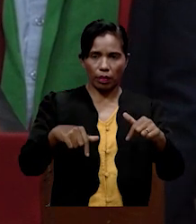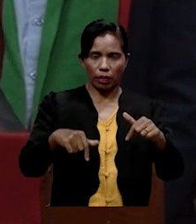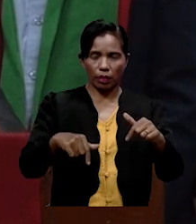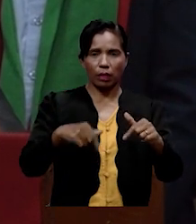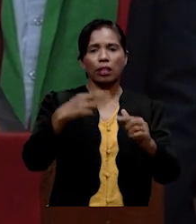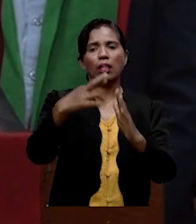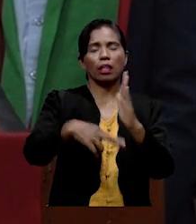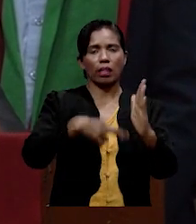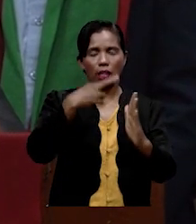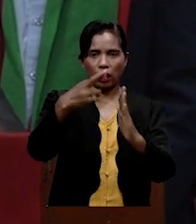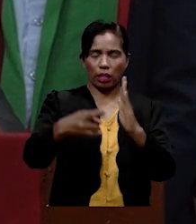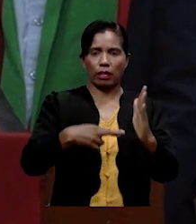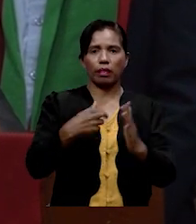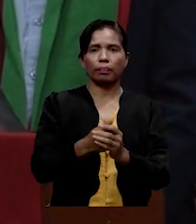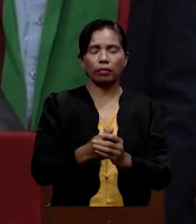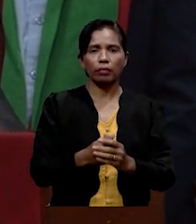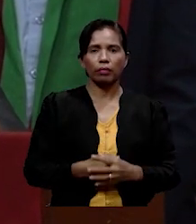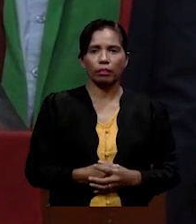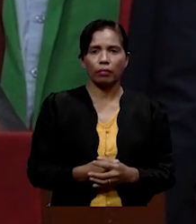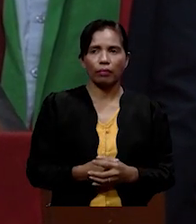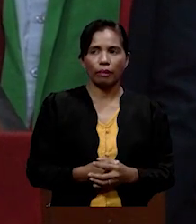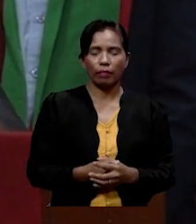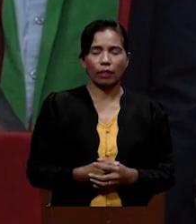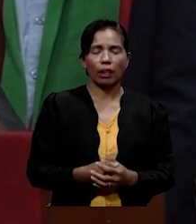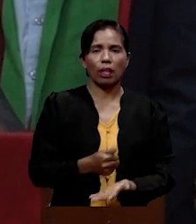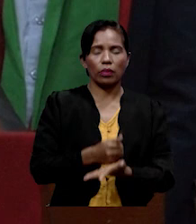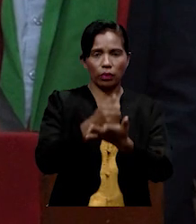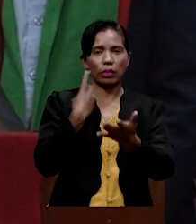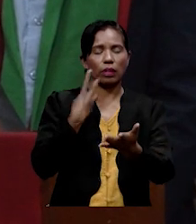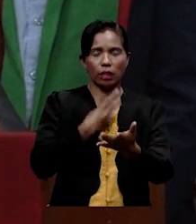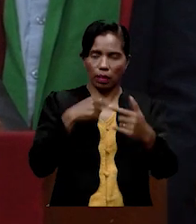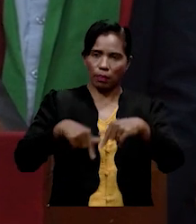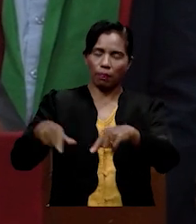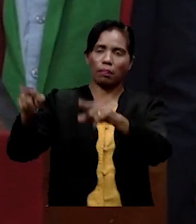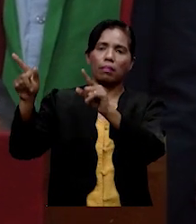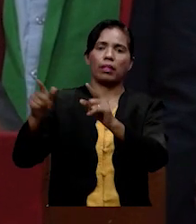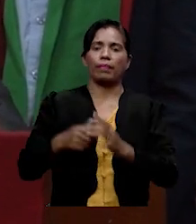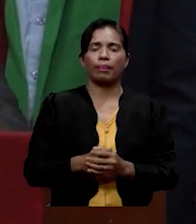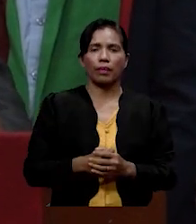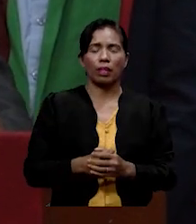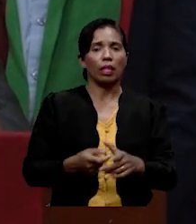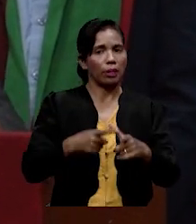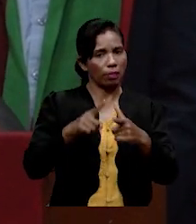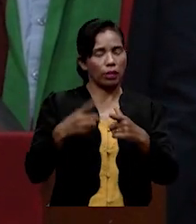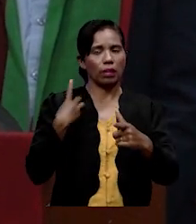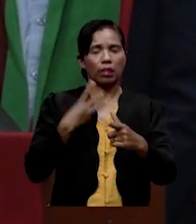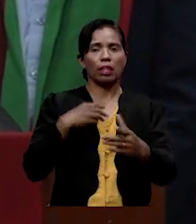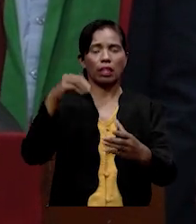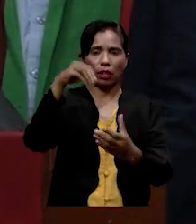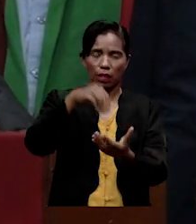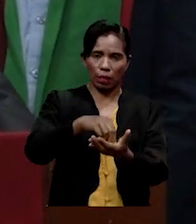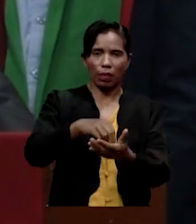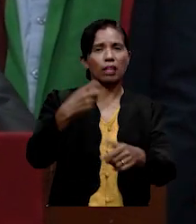flight commercial flight facilita ita durante ne e depois ita tama ba periodo de ke